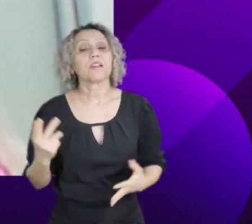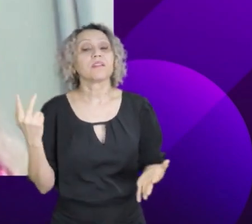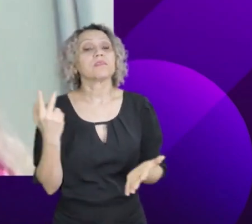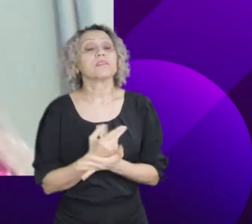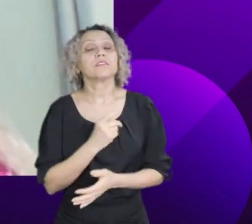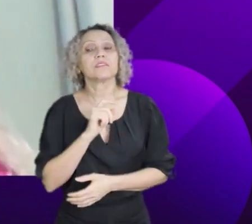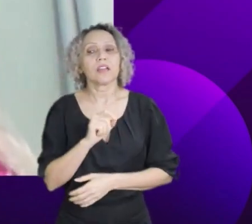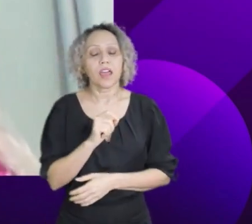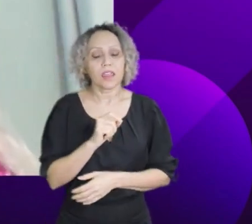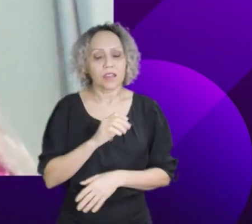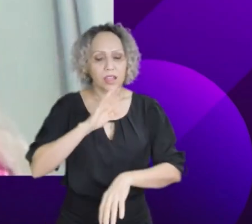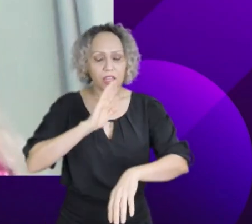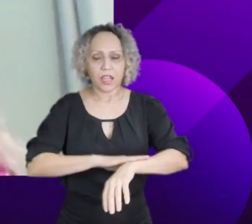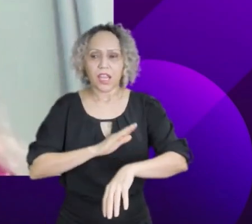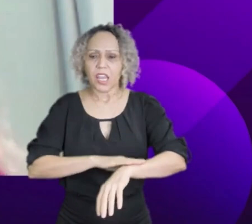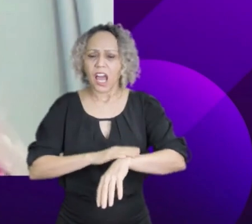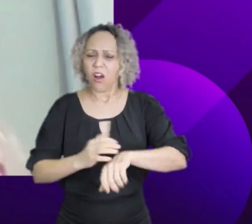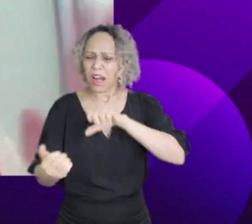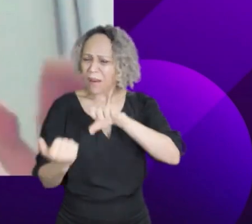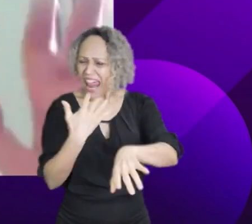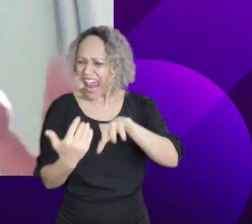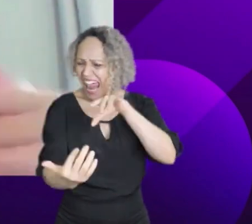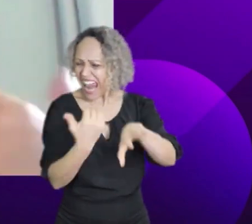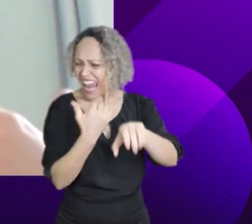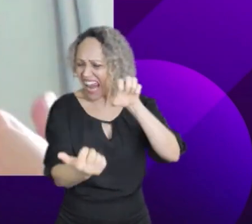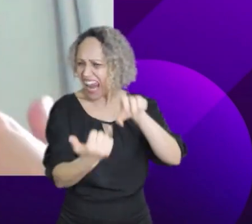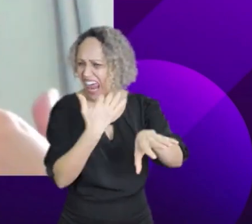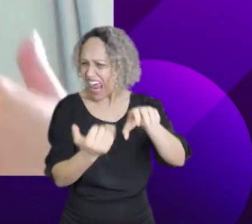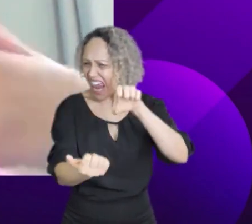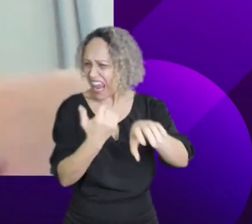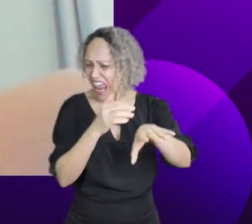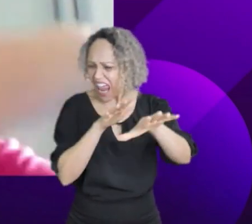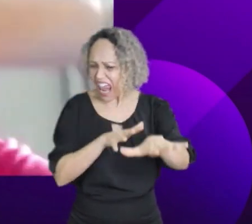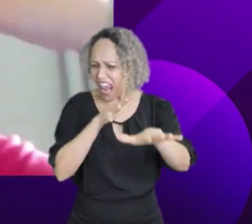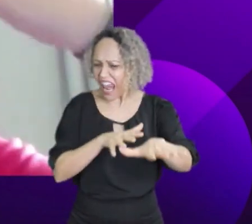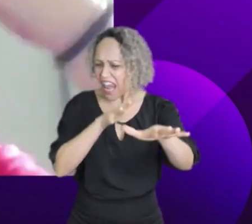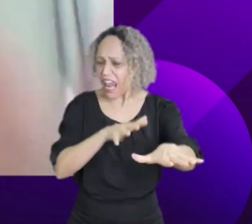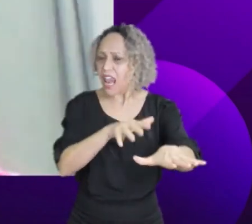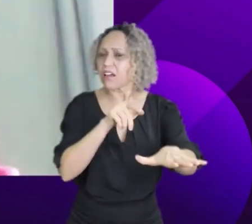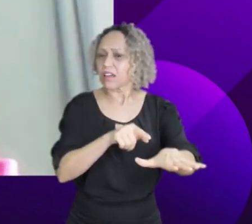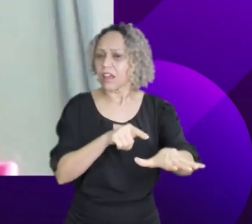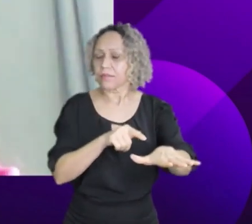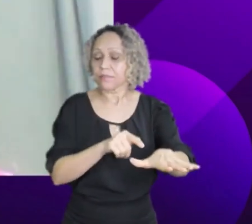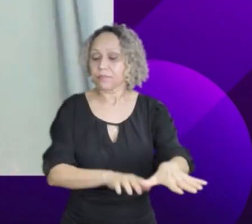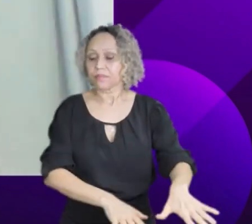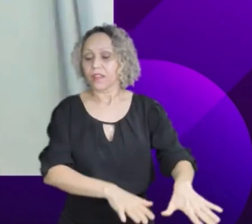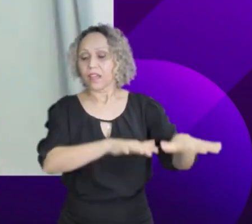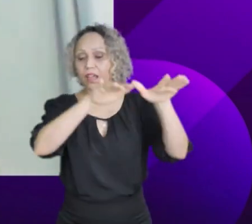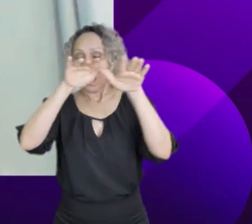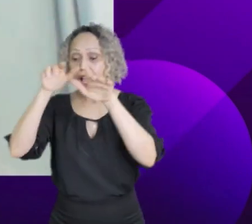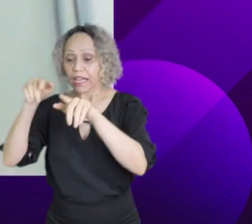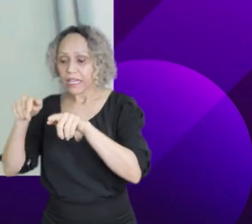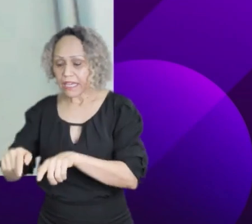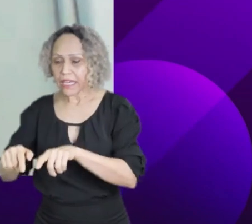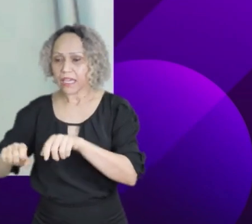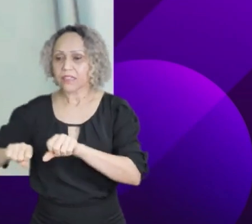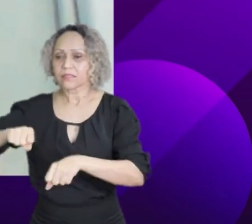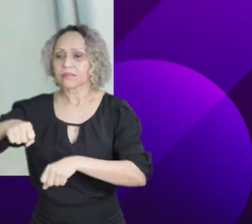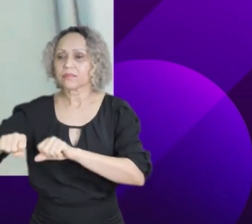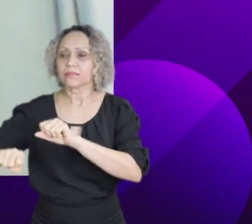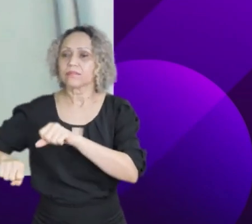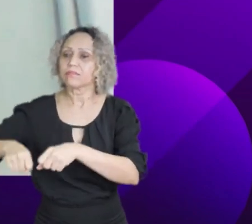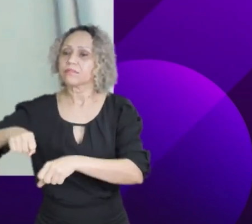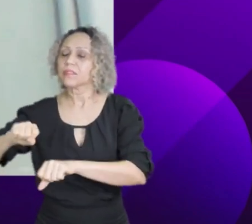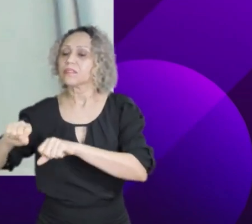No horário de pico, essa ciclofaixa compartilhada, ela se torna tão cheia de carros,